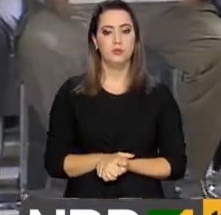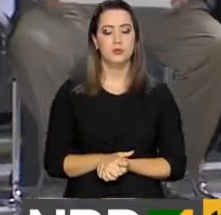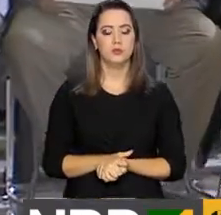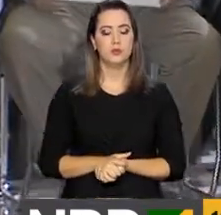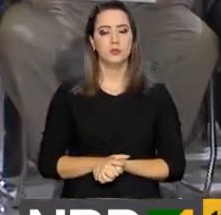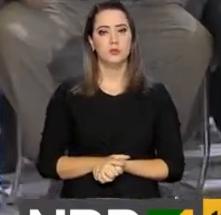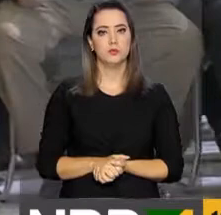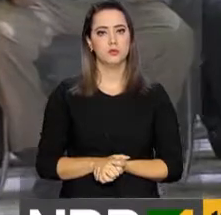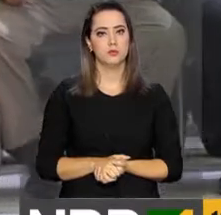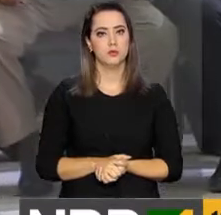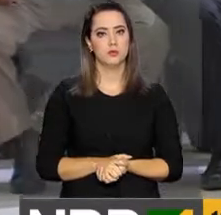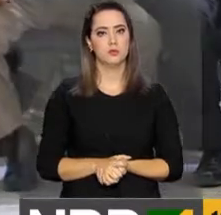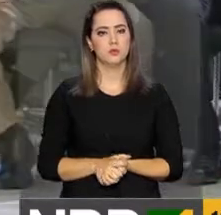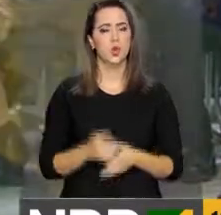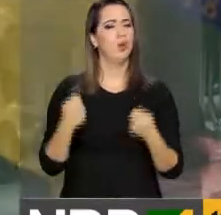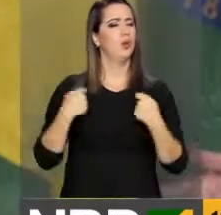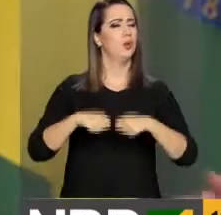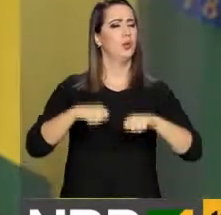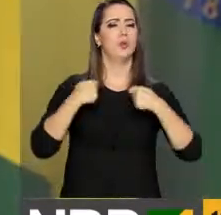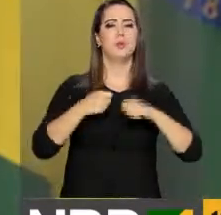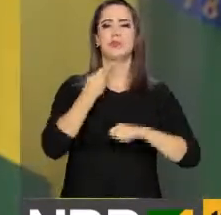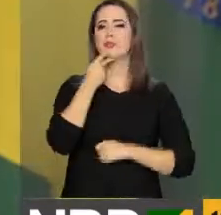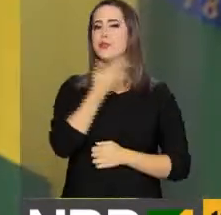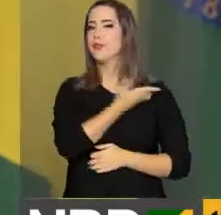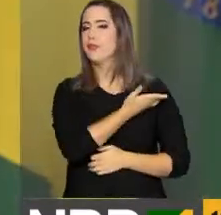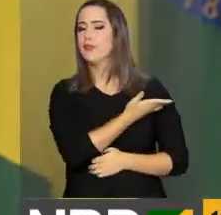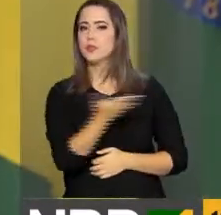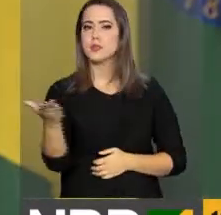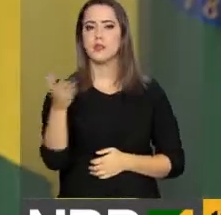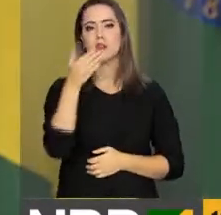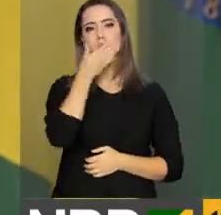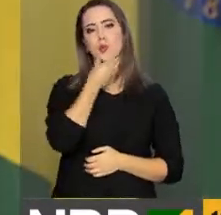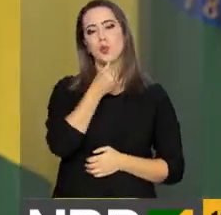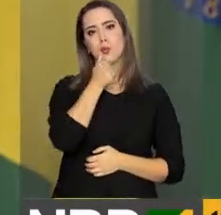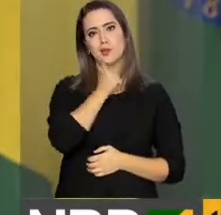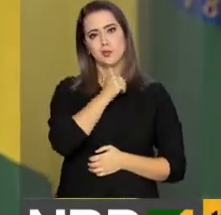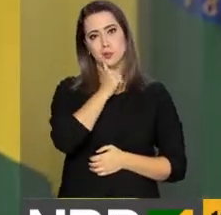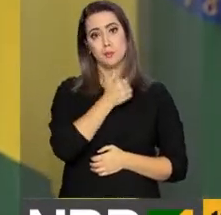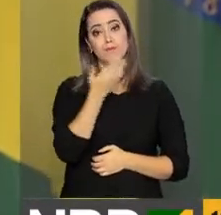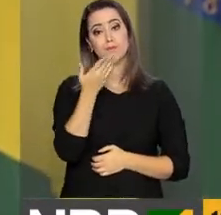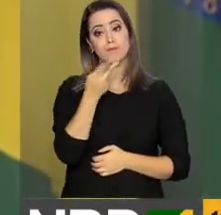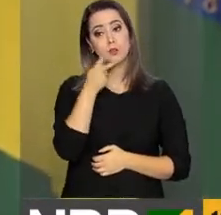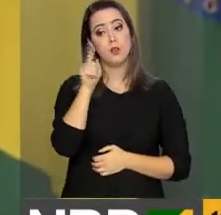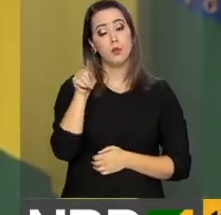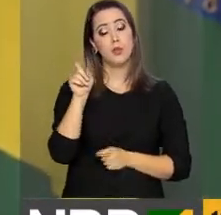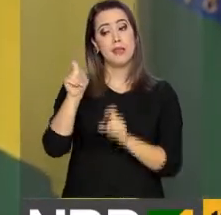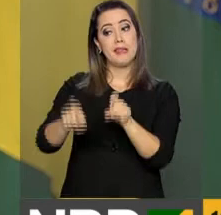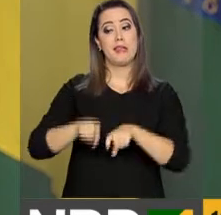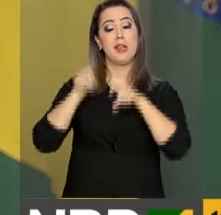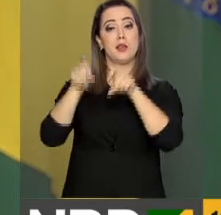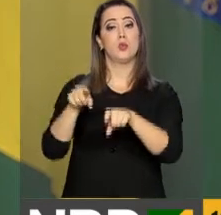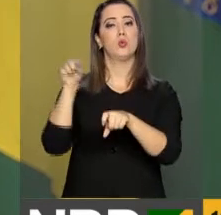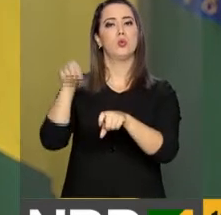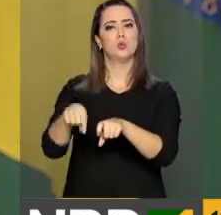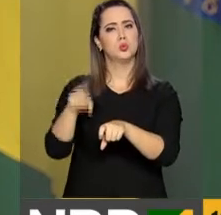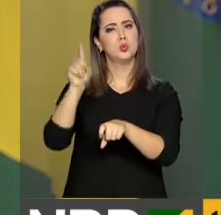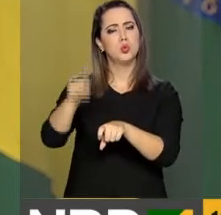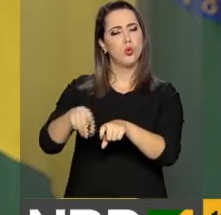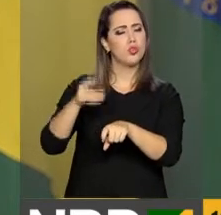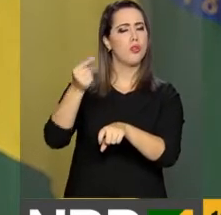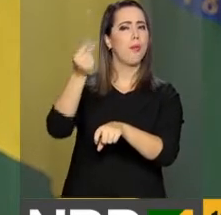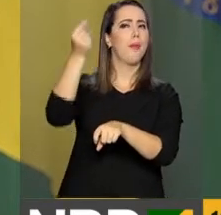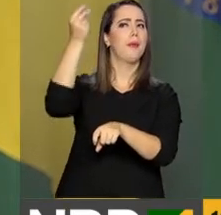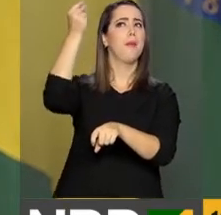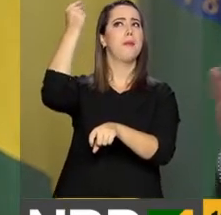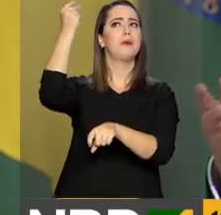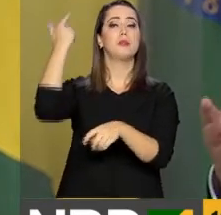E não preciso dizer aos senhores todos e senhoras que o agronegócio é setor de vanguarda, né?